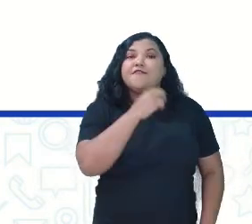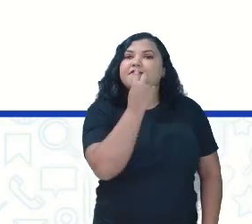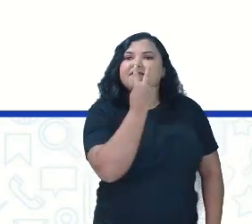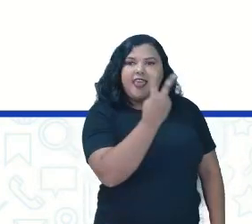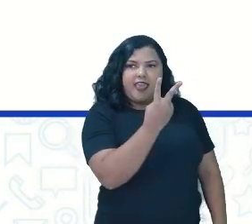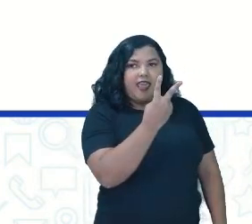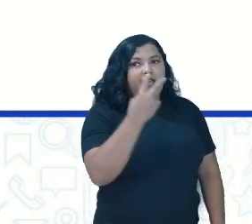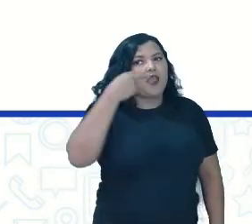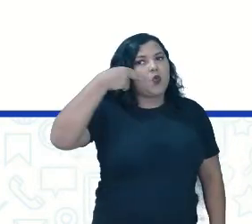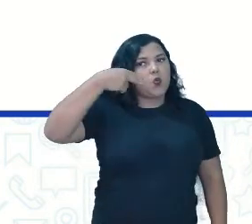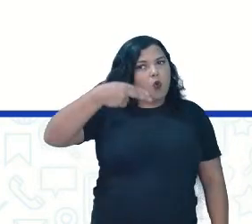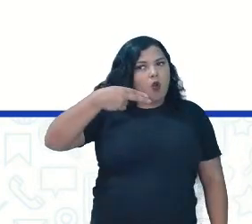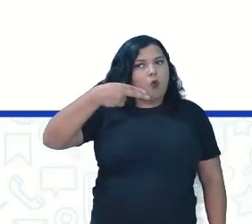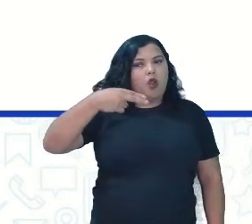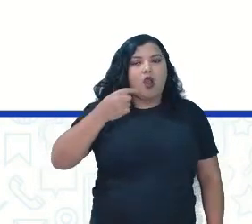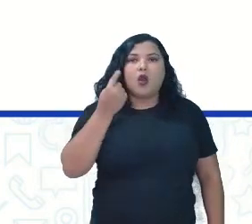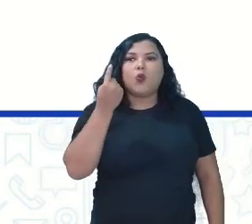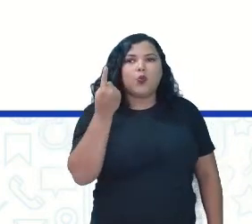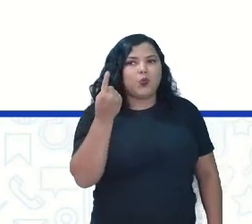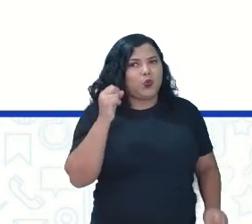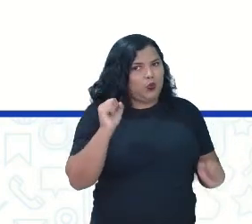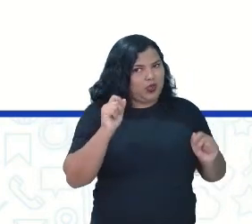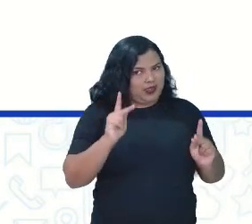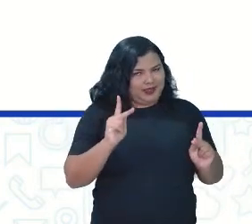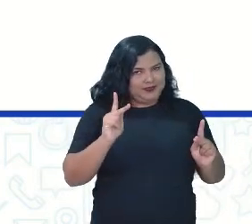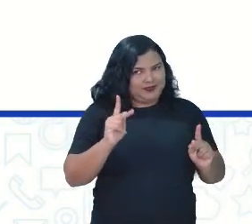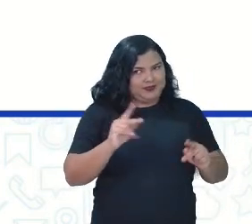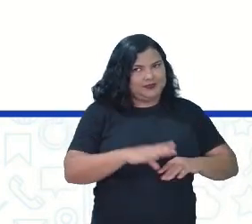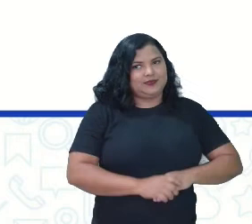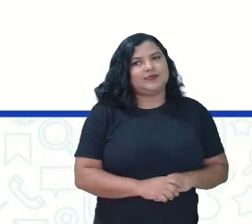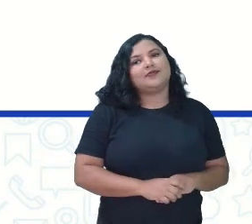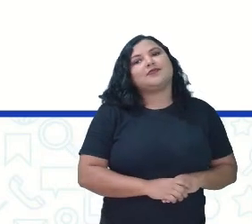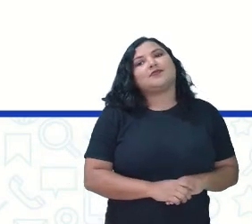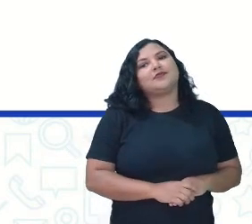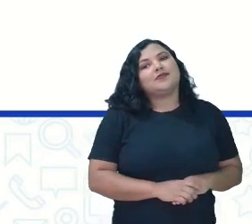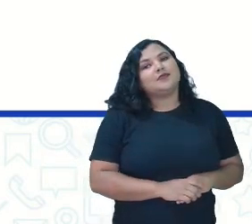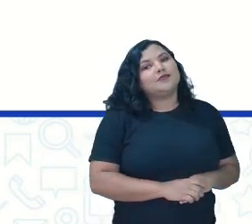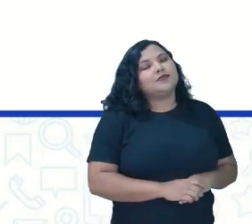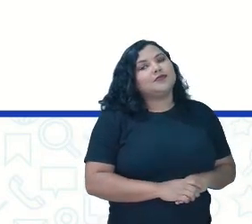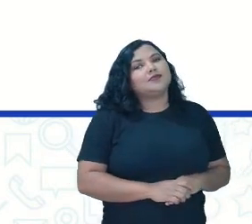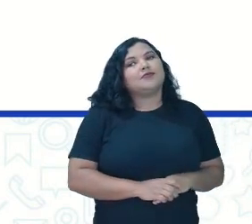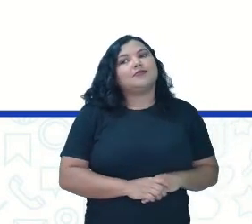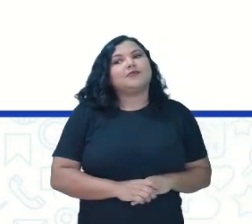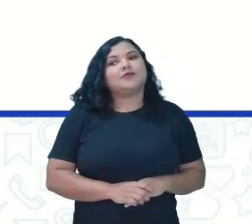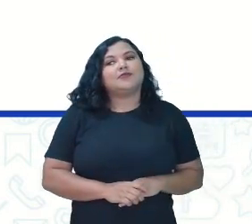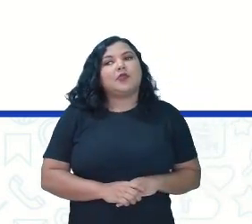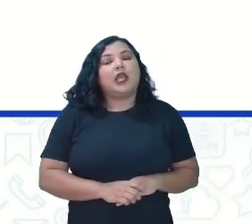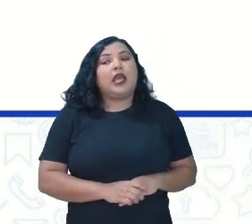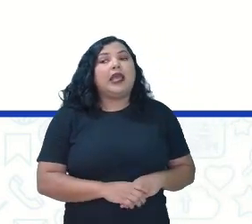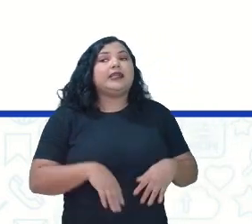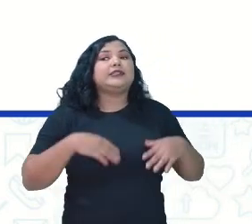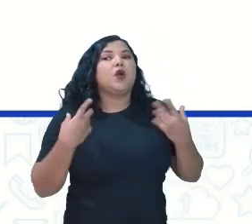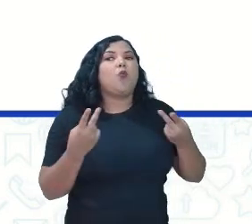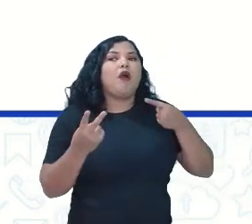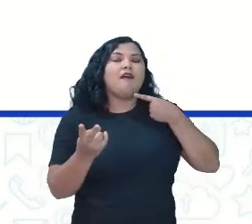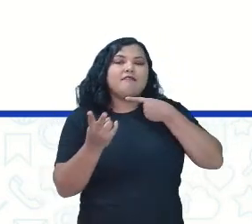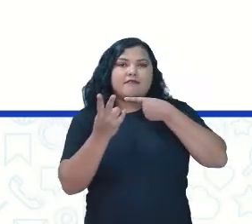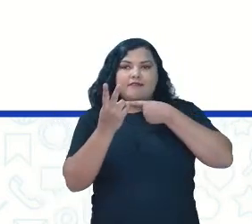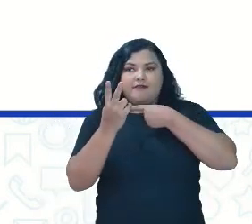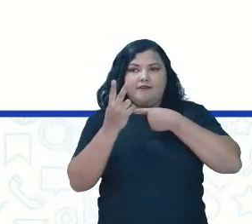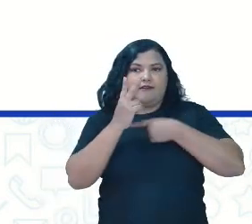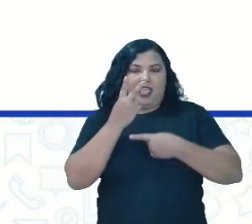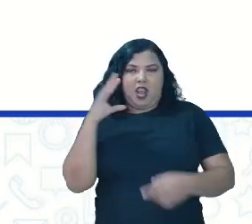Então, V precisa ser igual a 1. É só você dividir 30 por 30, tá bom? Então, a velocidade aí é igual a 1 km por